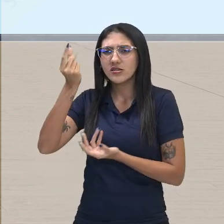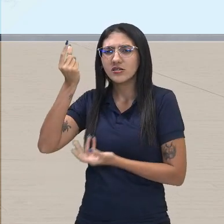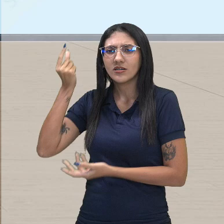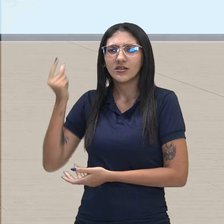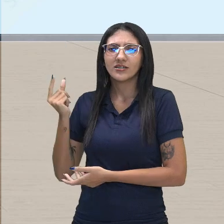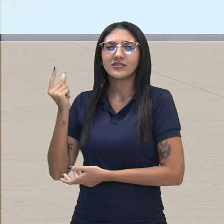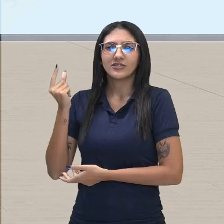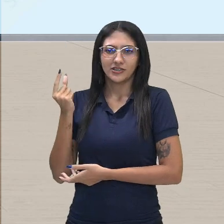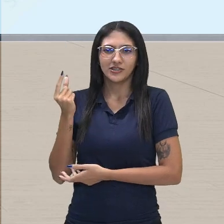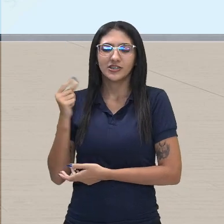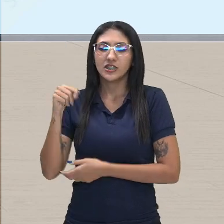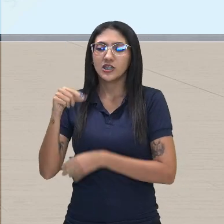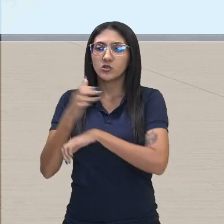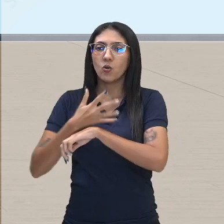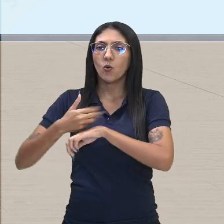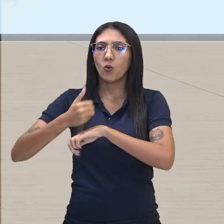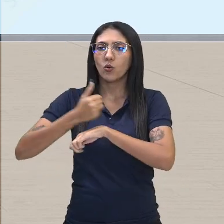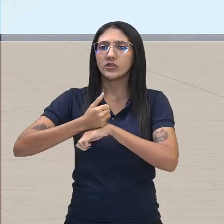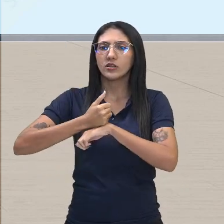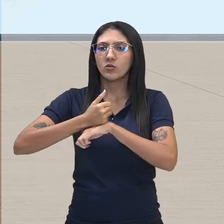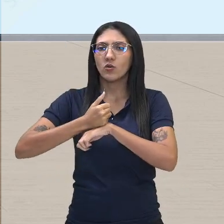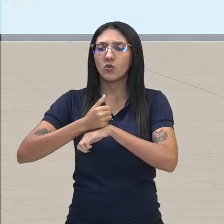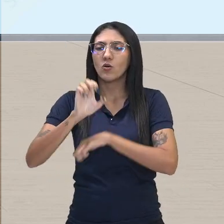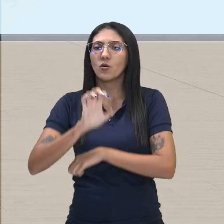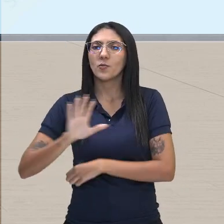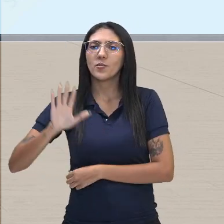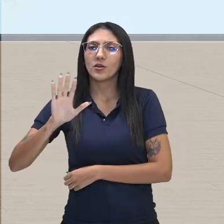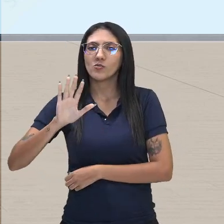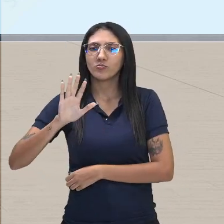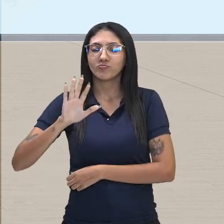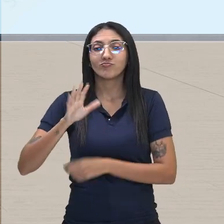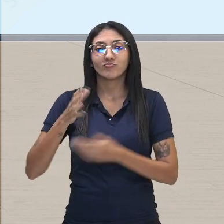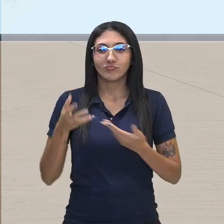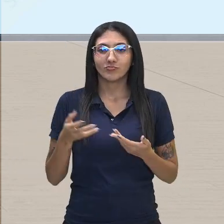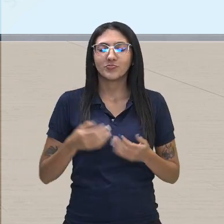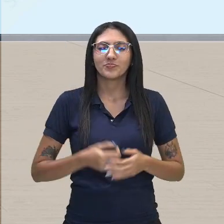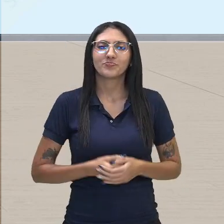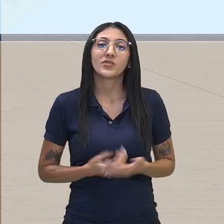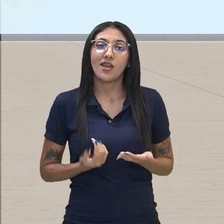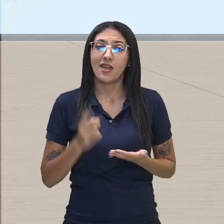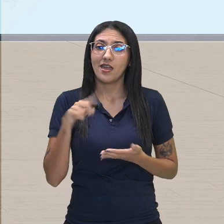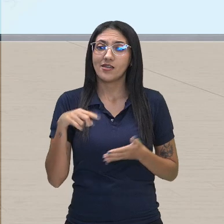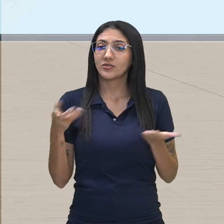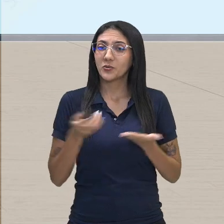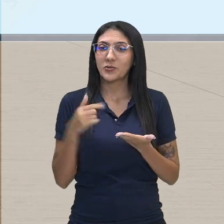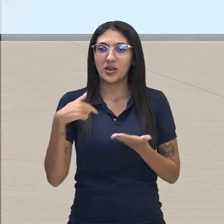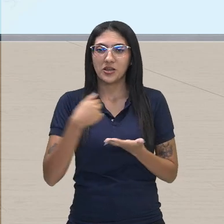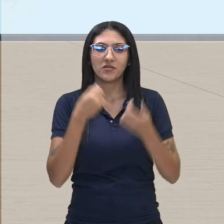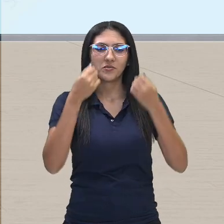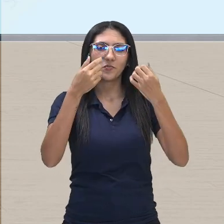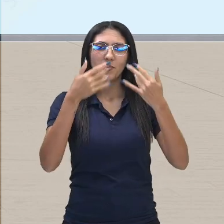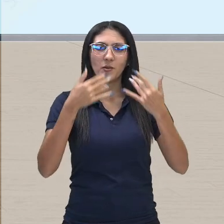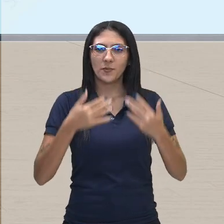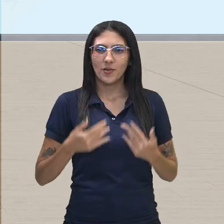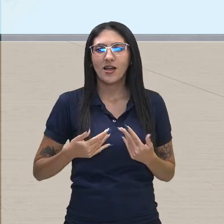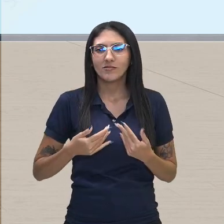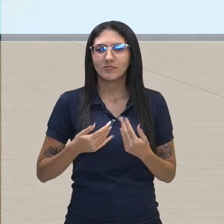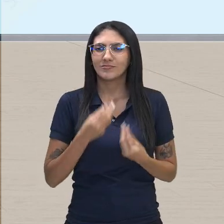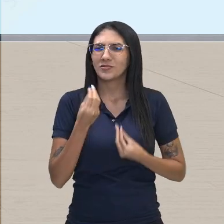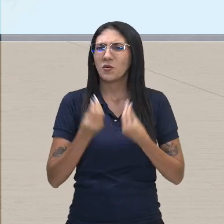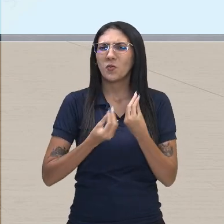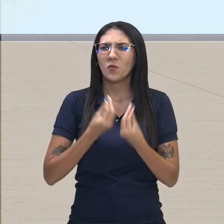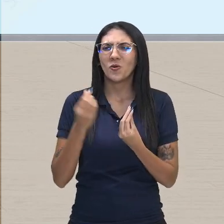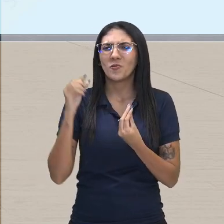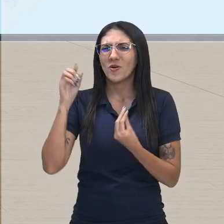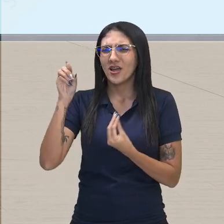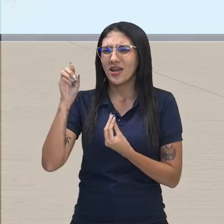do colonizador europeu no continente africano. Sim, e é isso que nós vamos ver na nossa aula de hoje, um pouco sobre essa